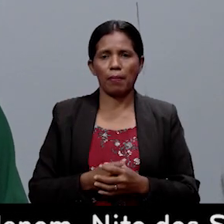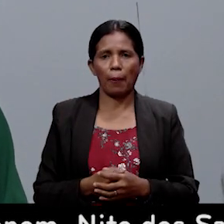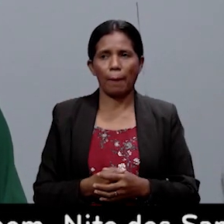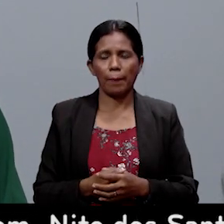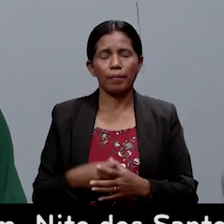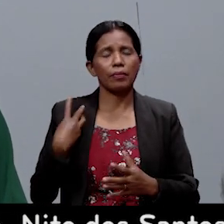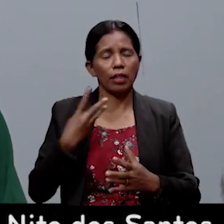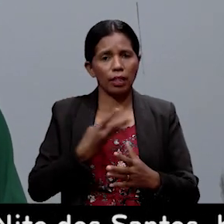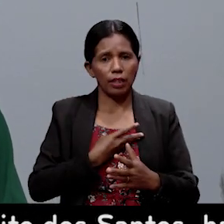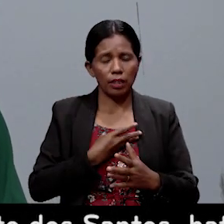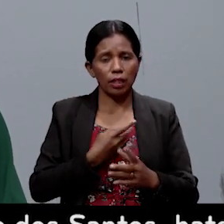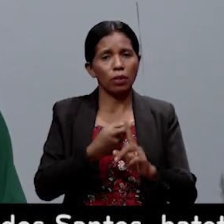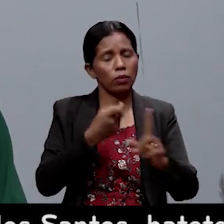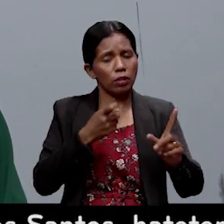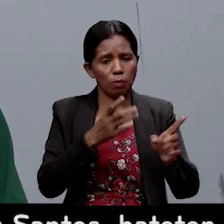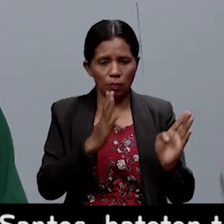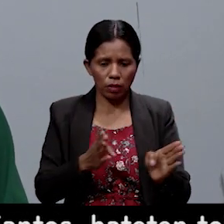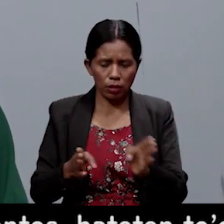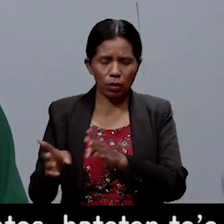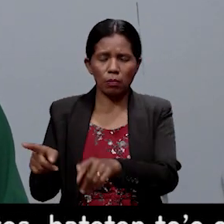Ita liu is processo ida naru.